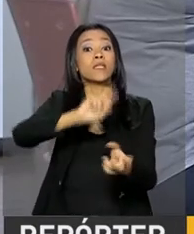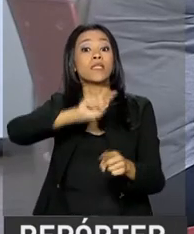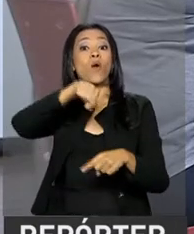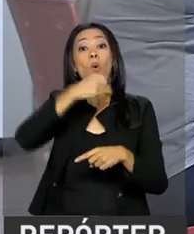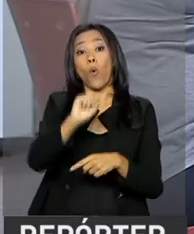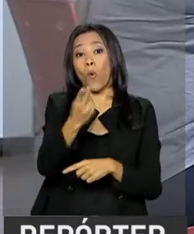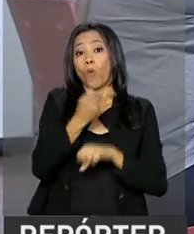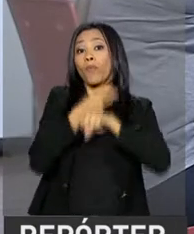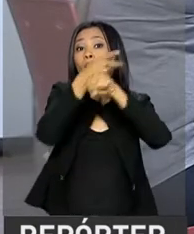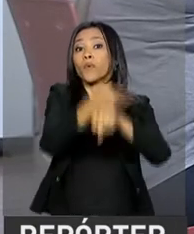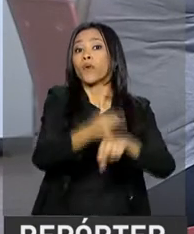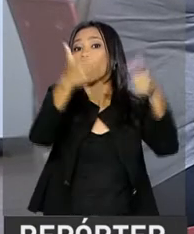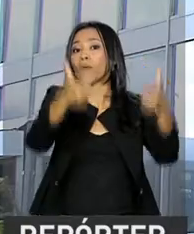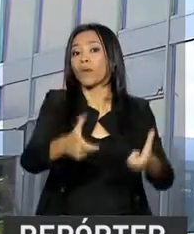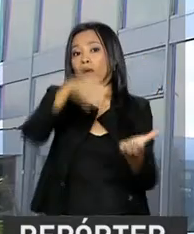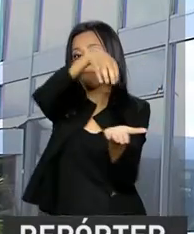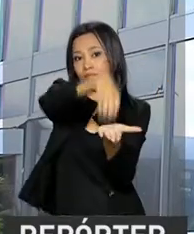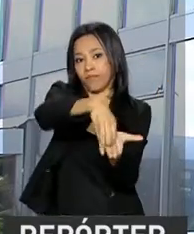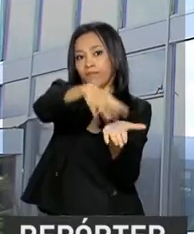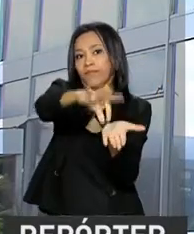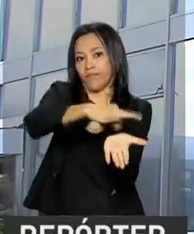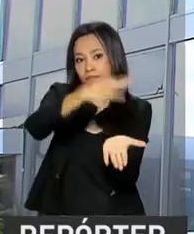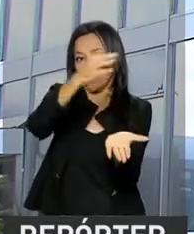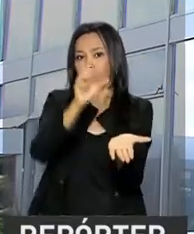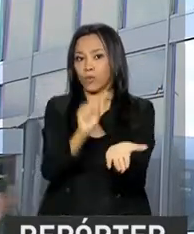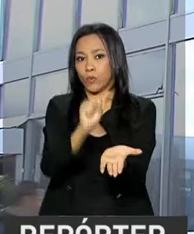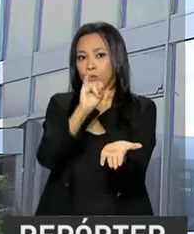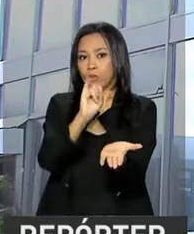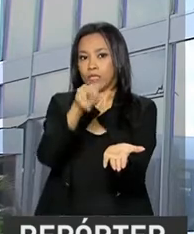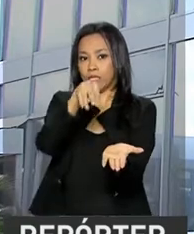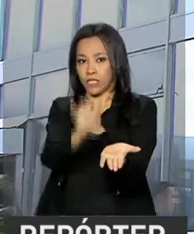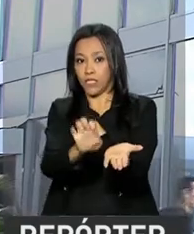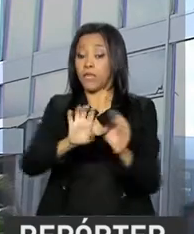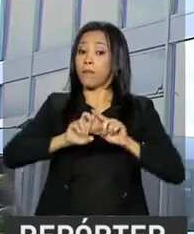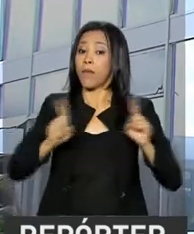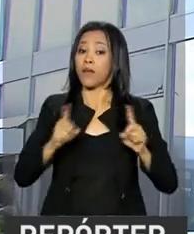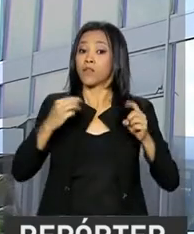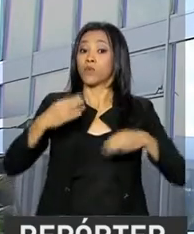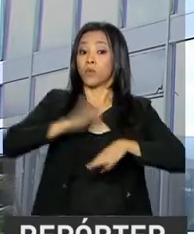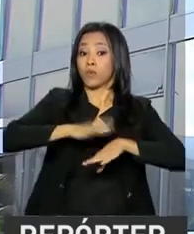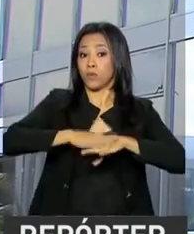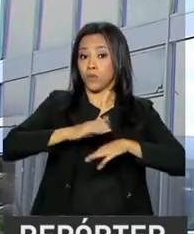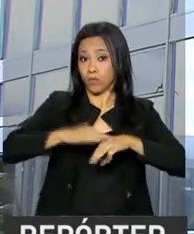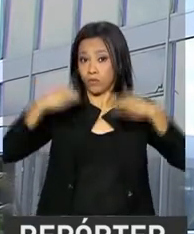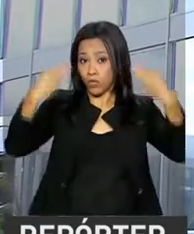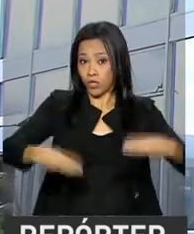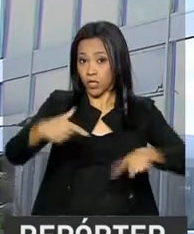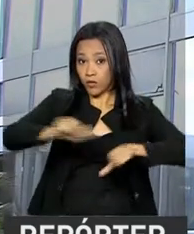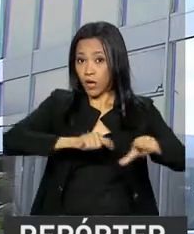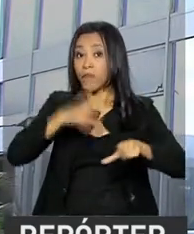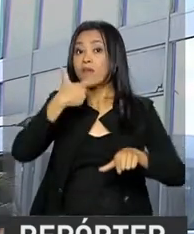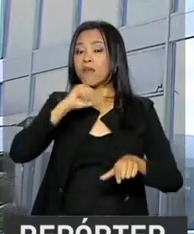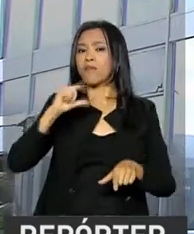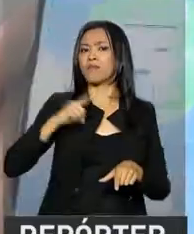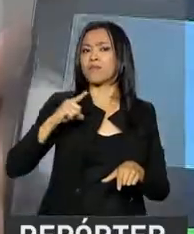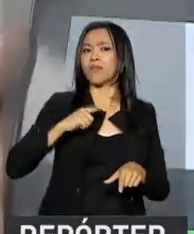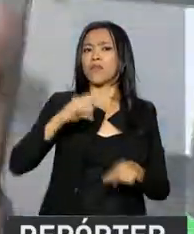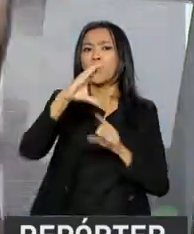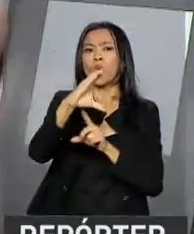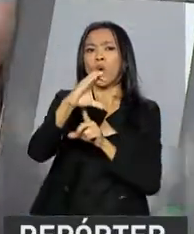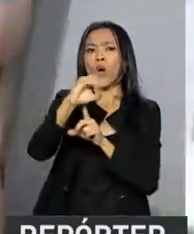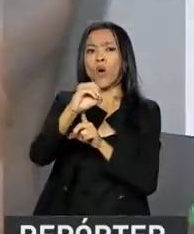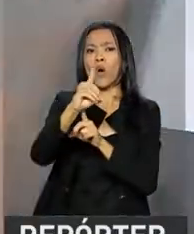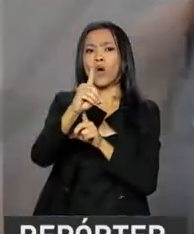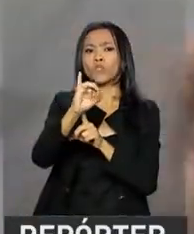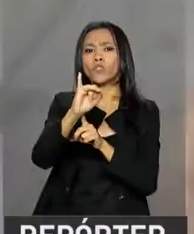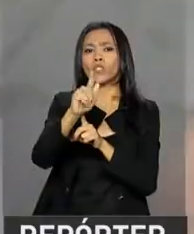posto de atendimento do sine mas segundo o ministério do trabalho quem possui o código de segurança necessário